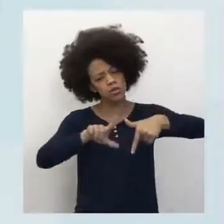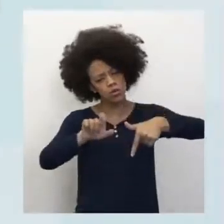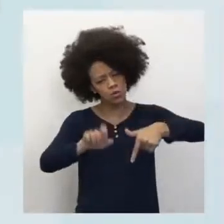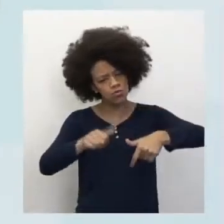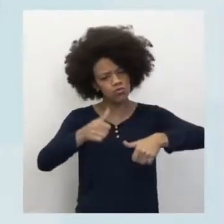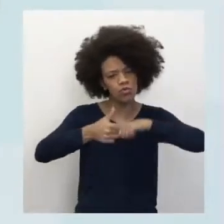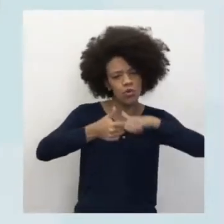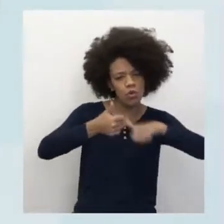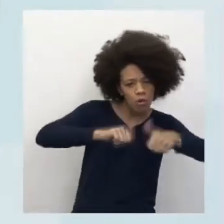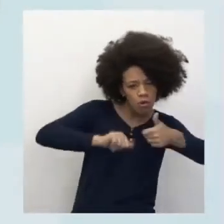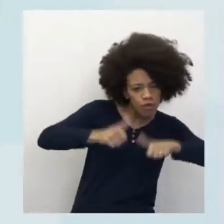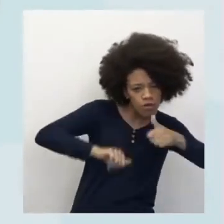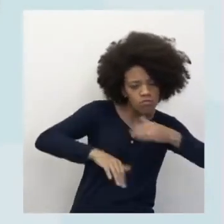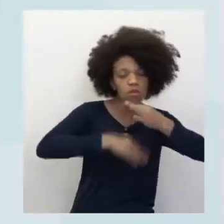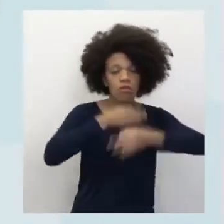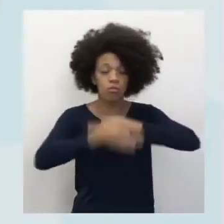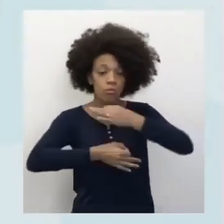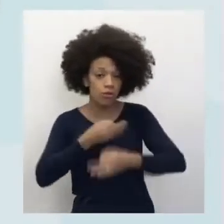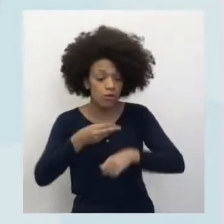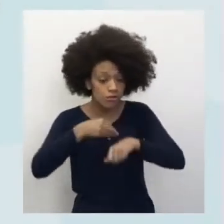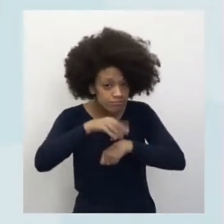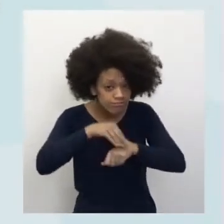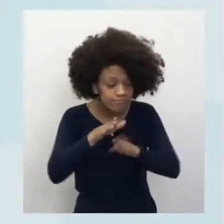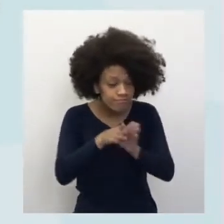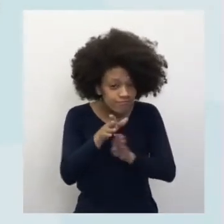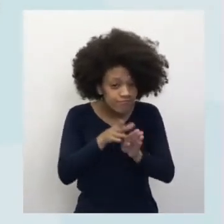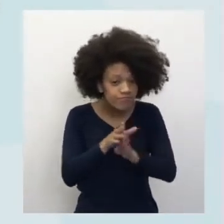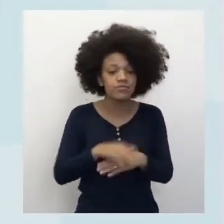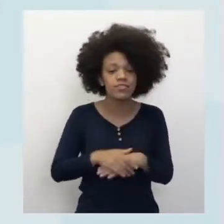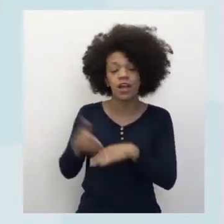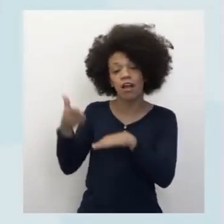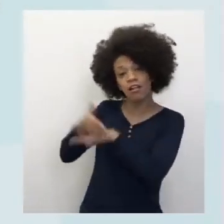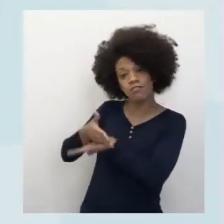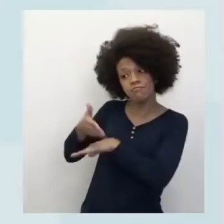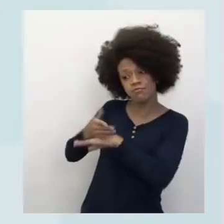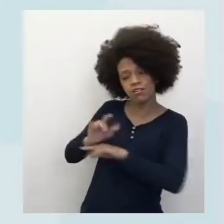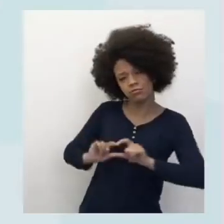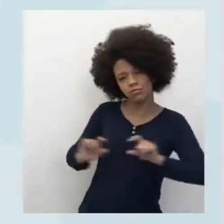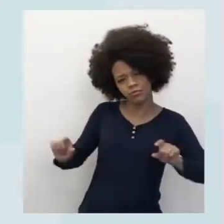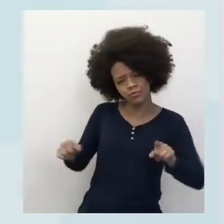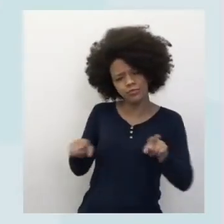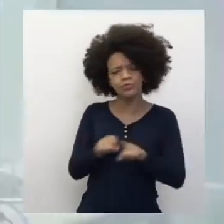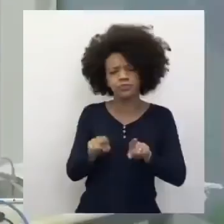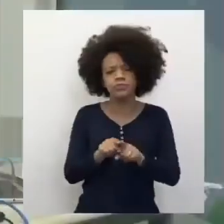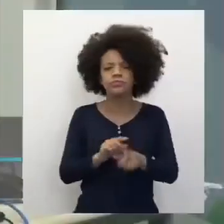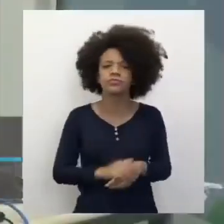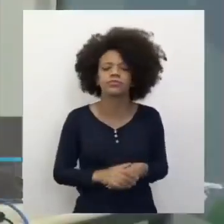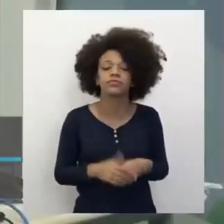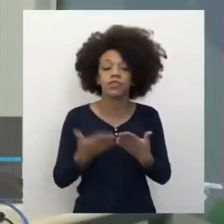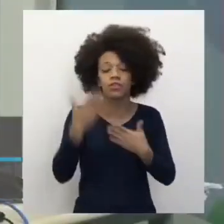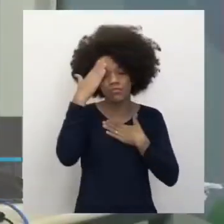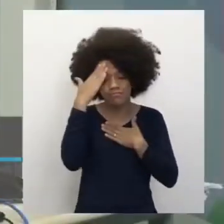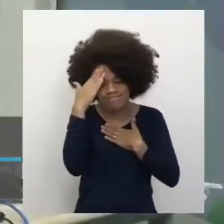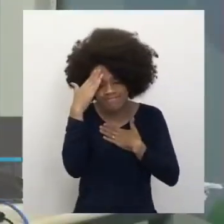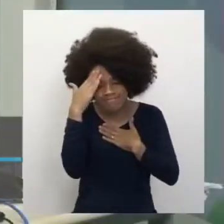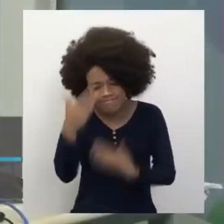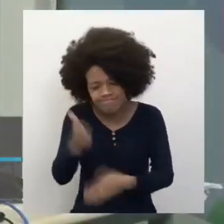suas ansiedades e tudo mais. Acessando aí pelo QR Code, pelo link aí e tal. A gente agradece de